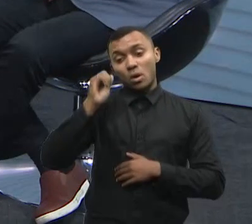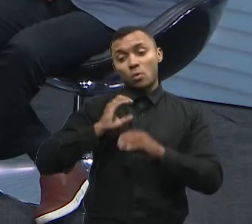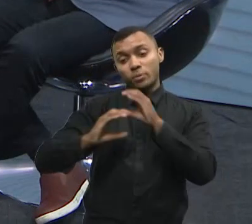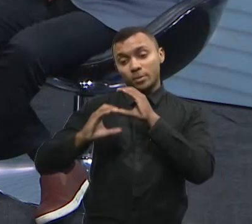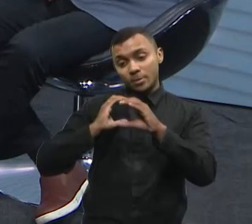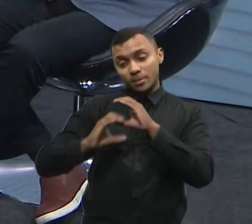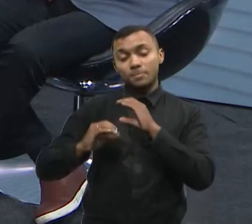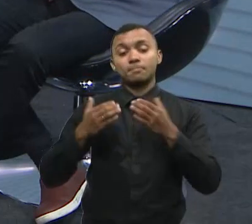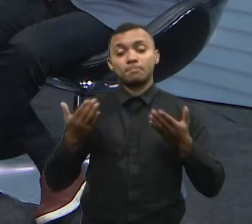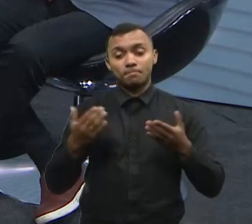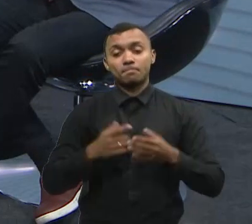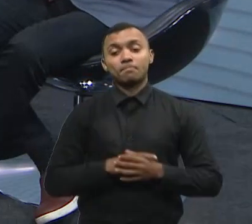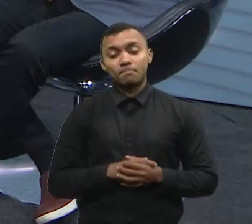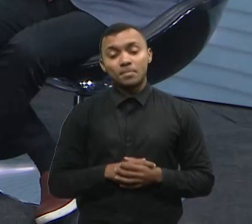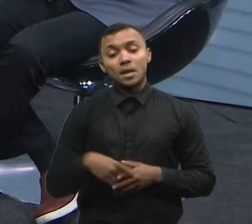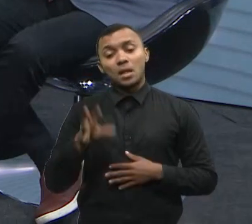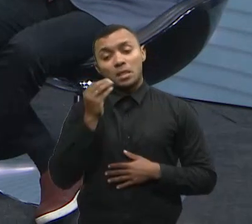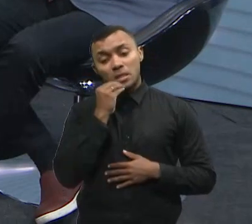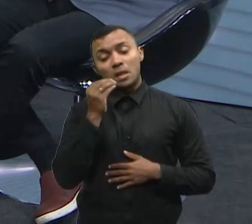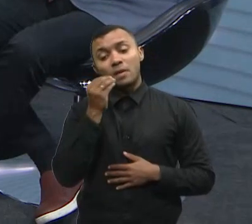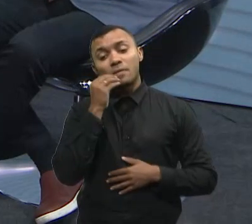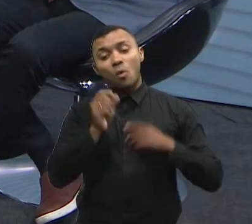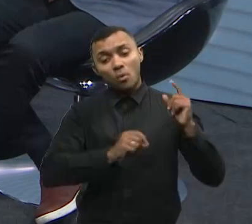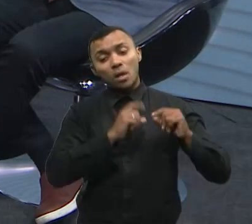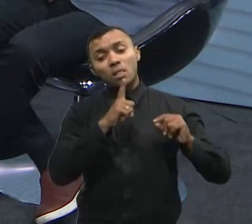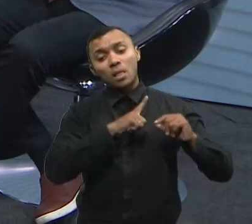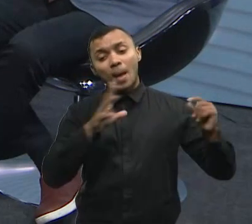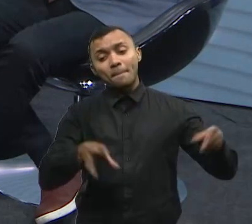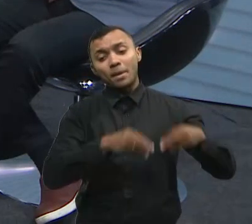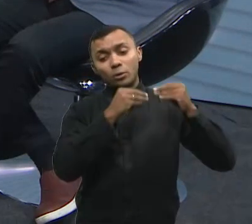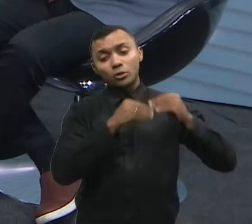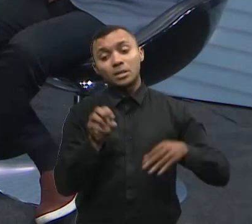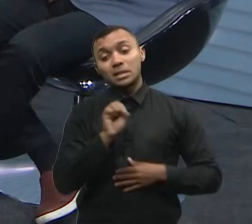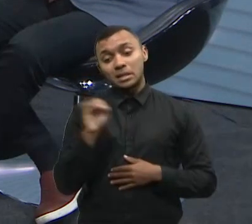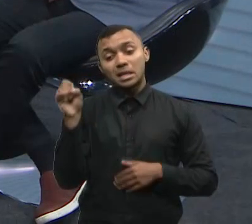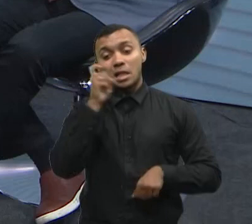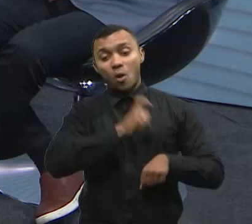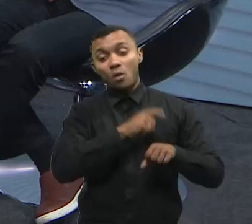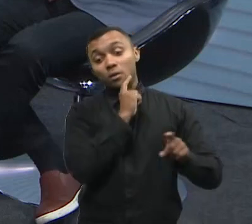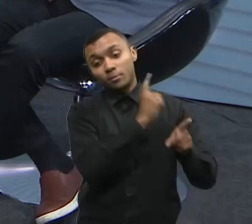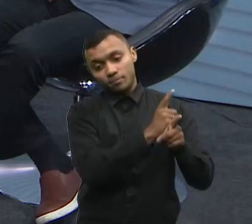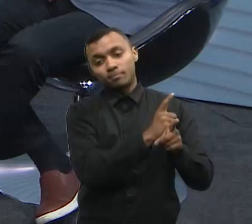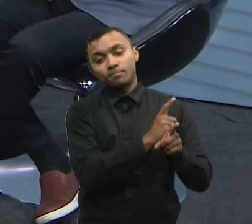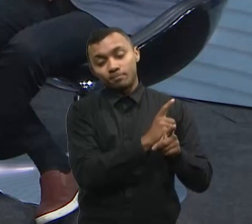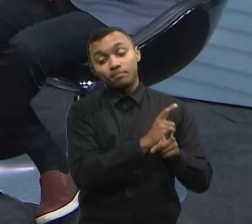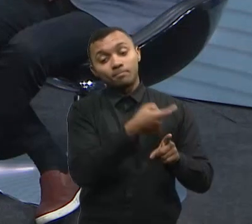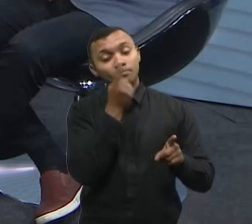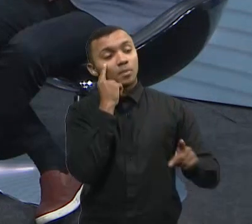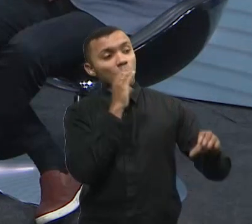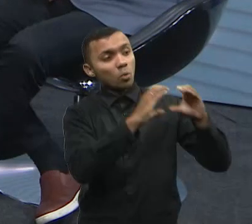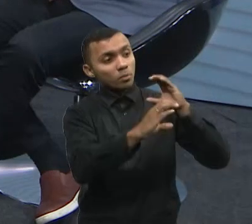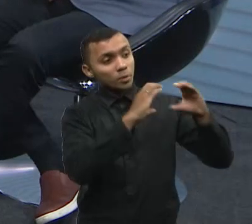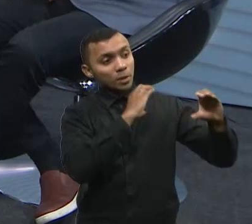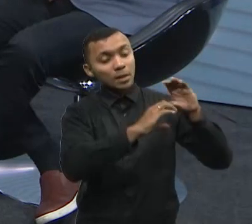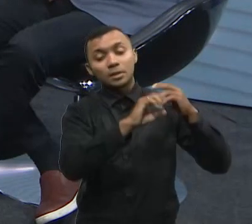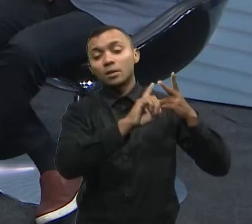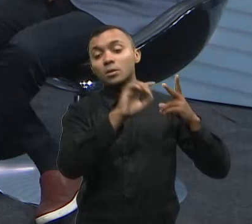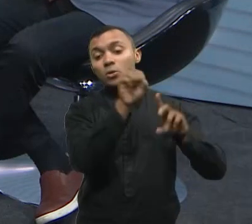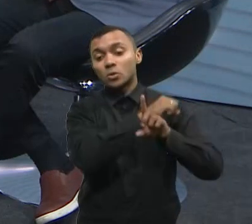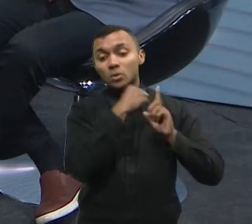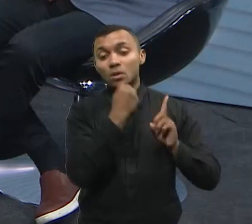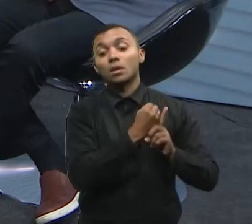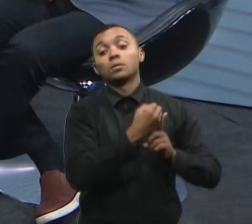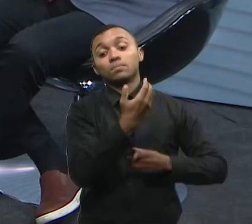Então, tem que ter algum prejuízo para a gente dar o diagnóstico, né? E aí, comunicação e interação social, muitas vezes